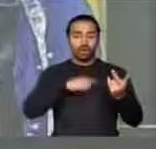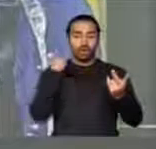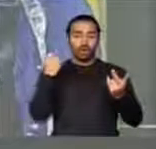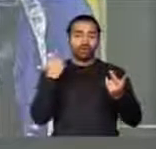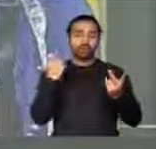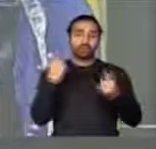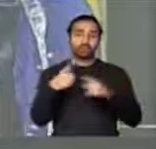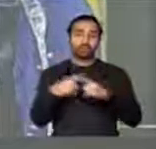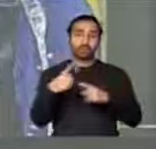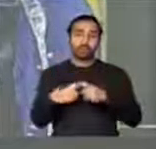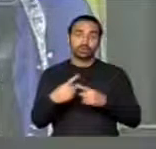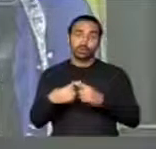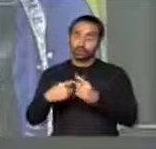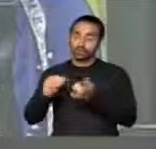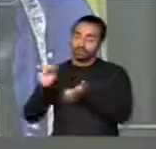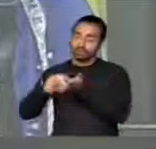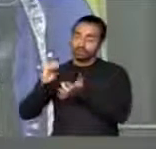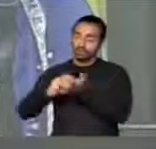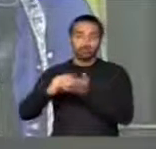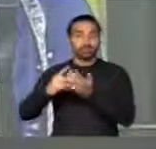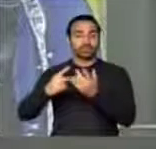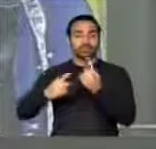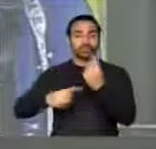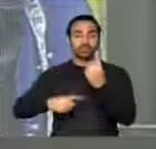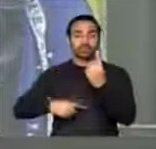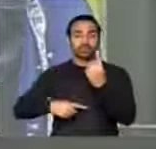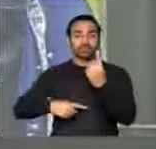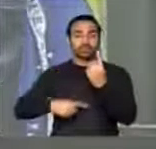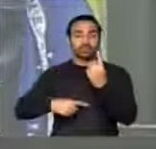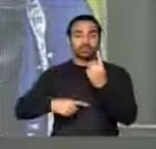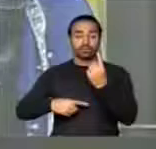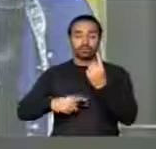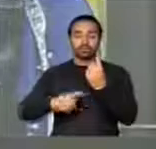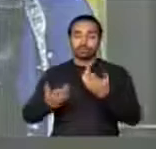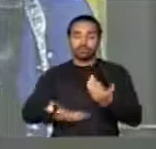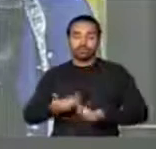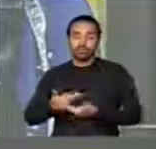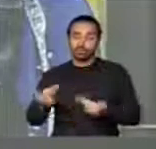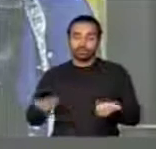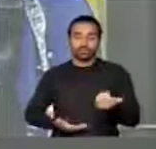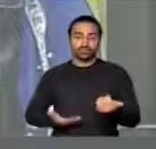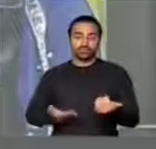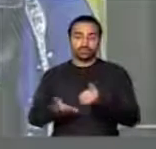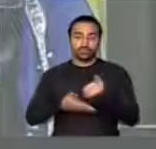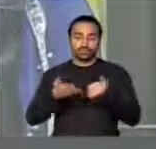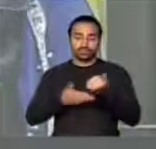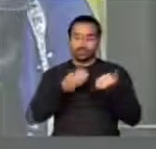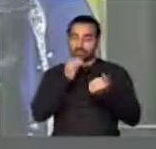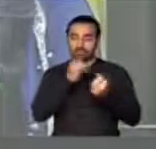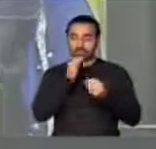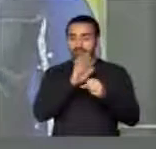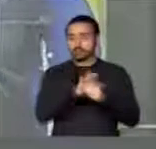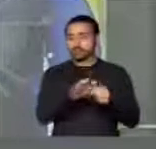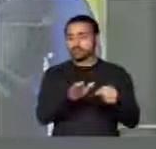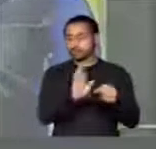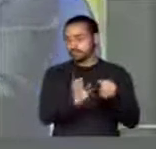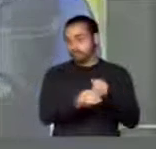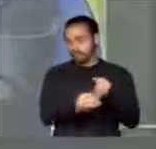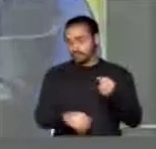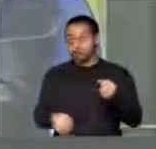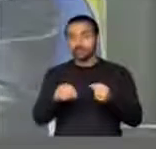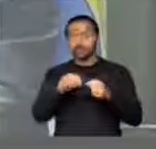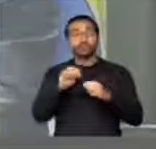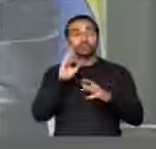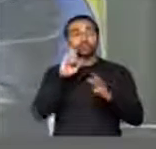os males da ausência de serviços básicos, a exemplo de saneamento. Por tudo isso,